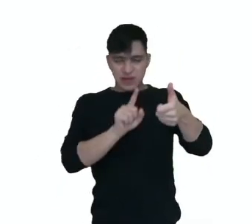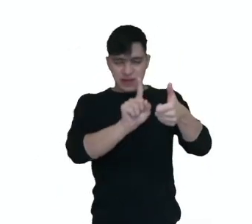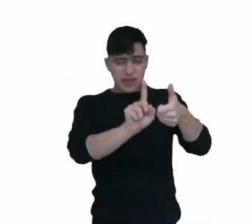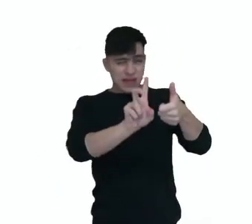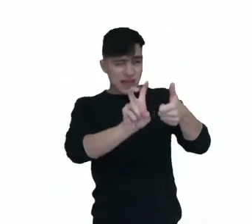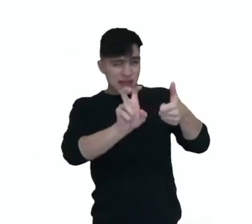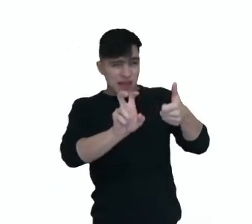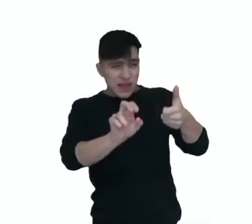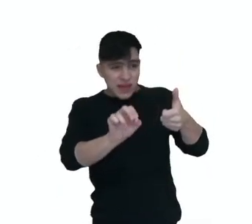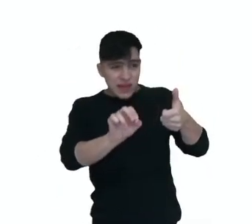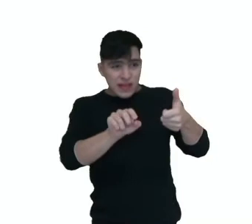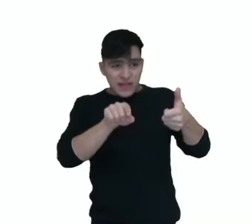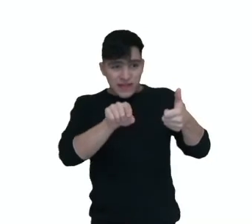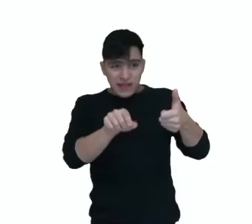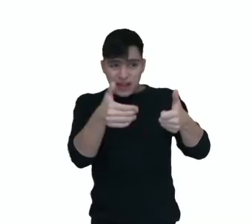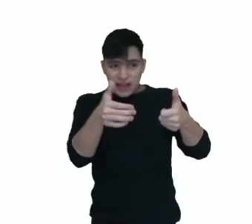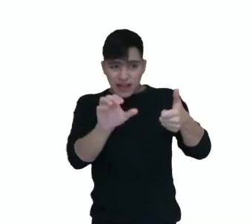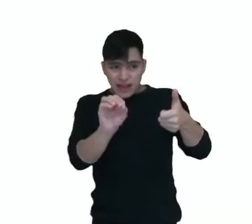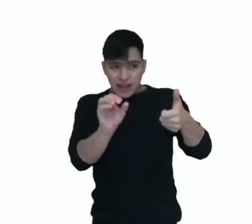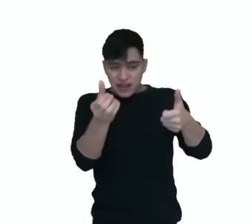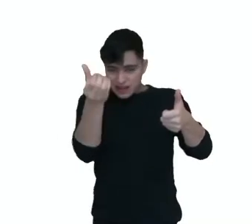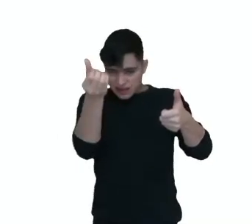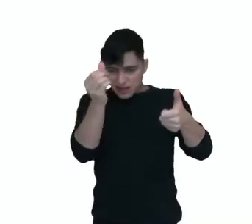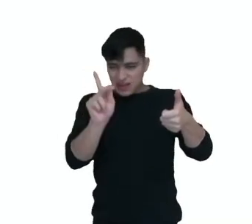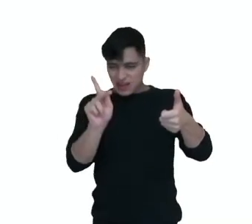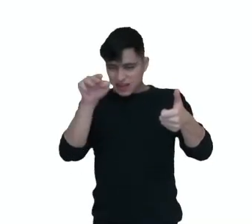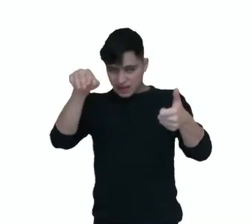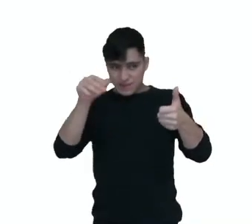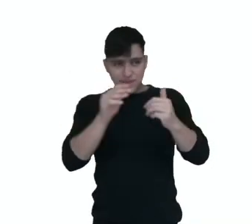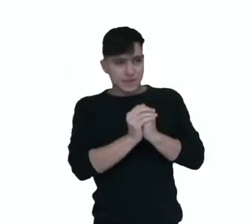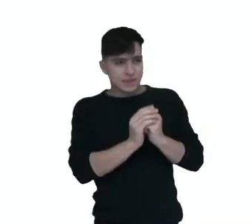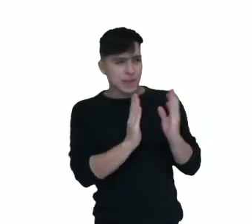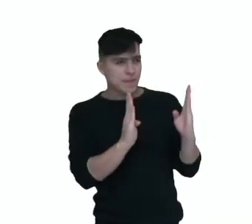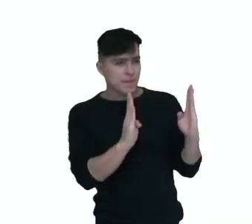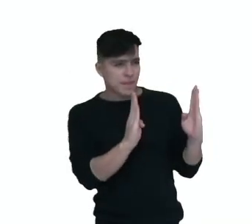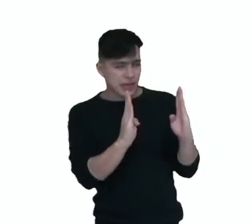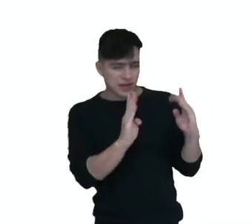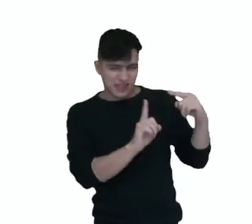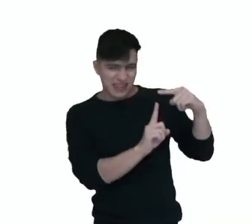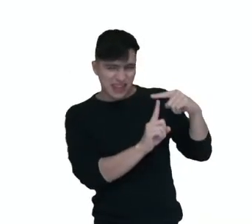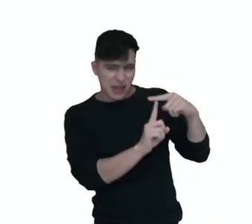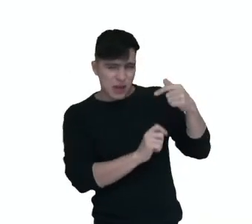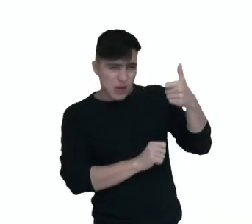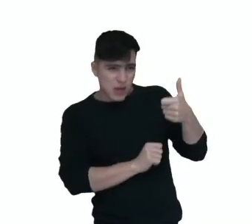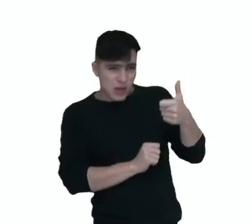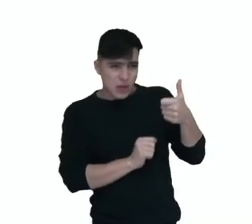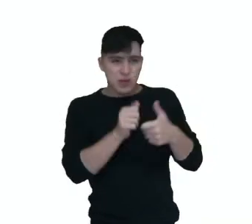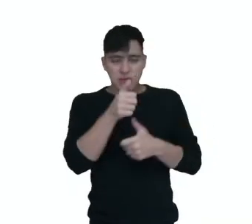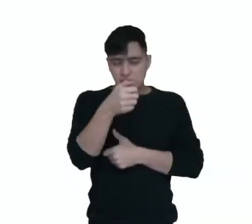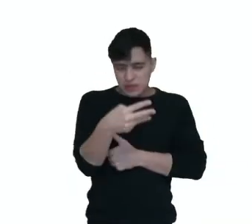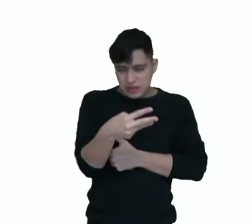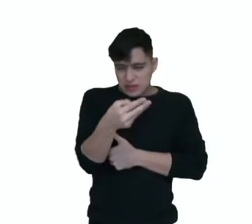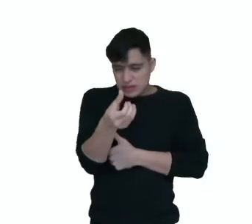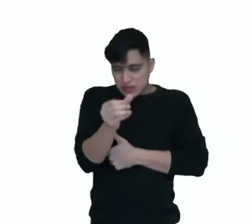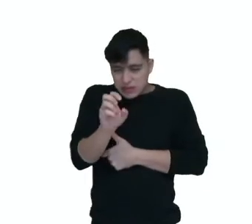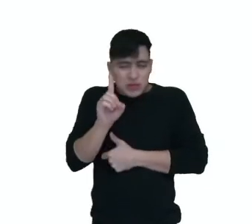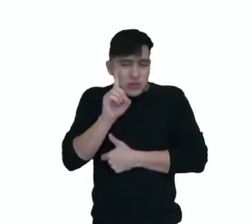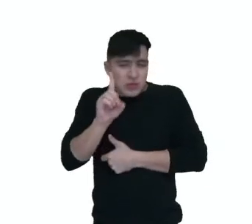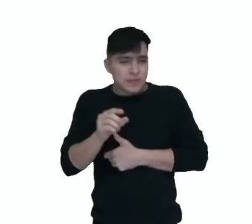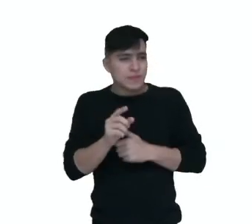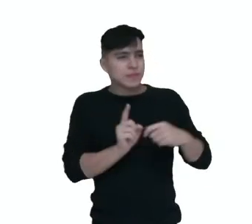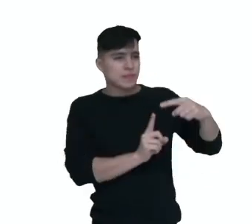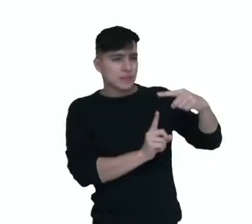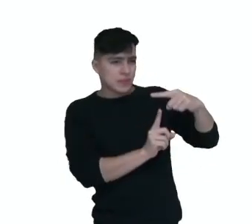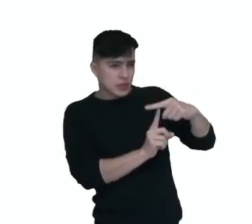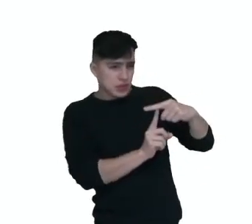a 6 quilômetros, que são os milhões. O período, 365 dias. E o 2 eu joguei Mercúrio, que